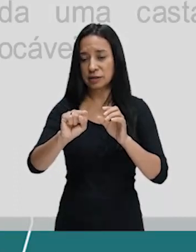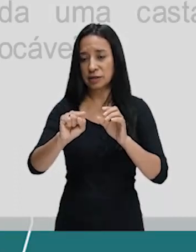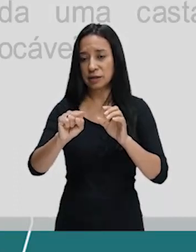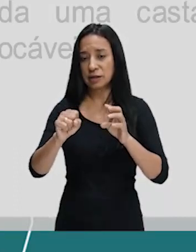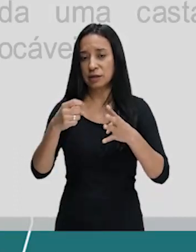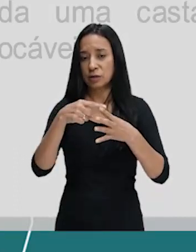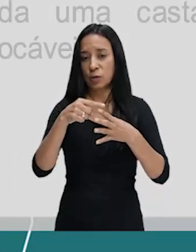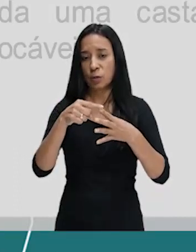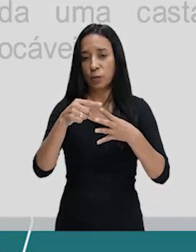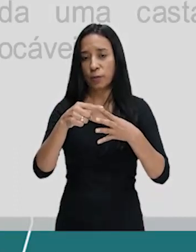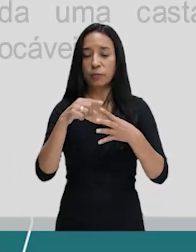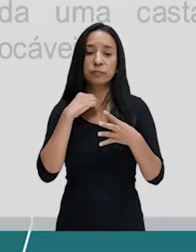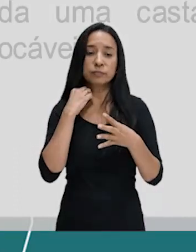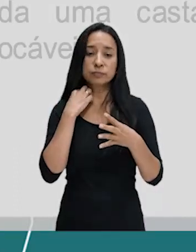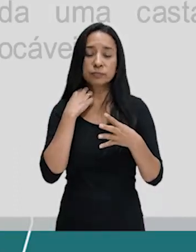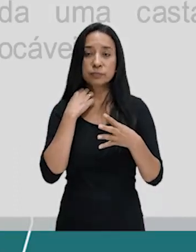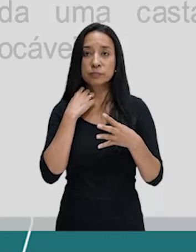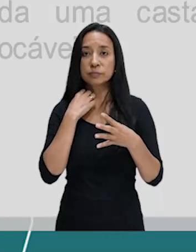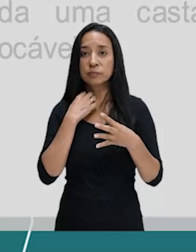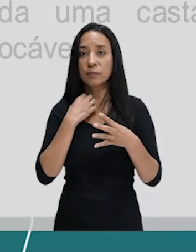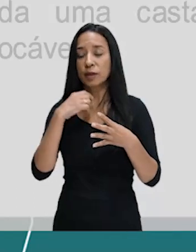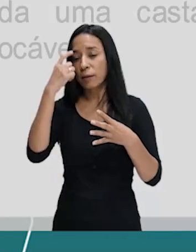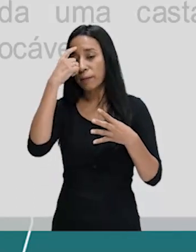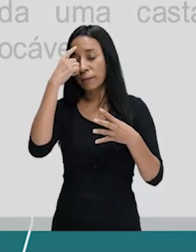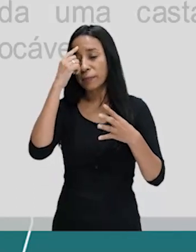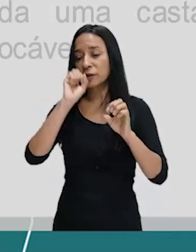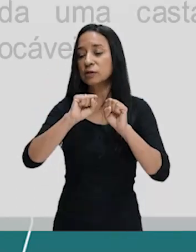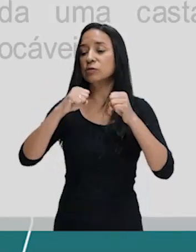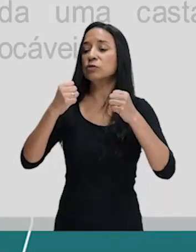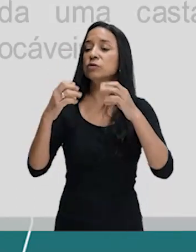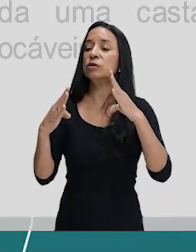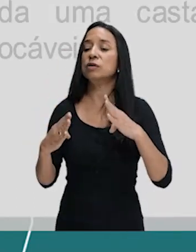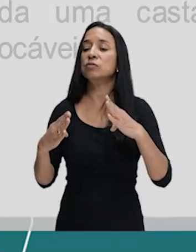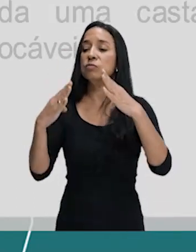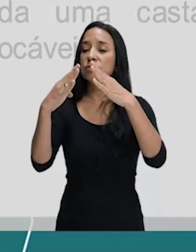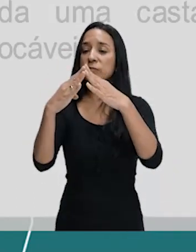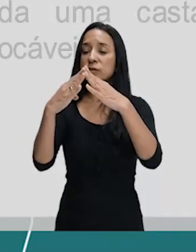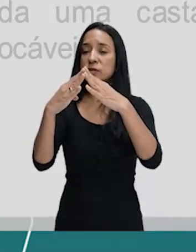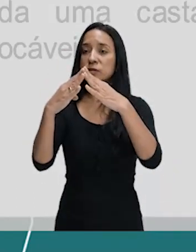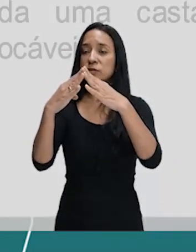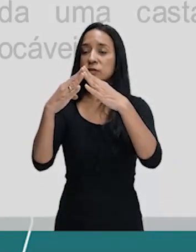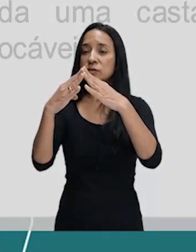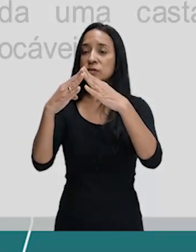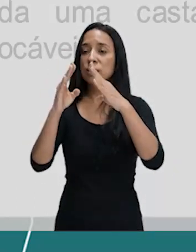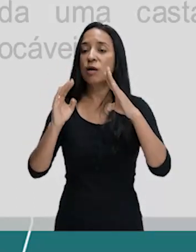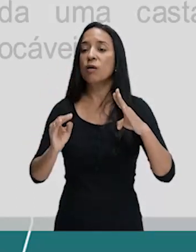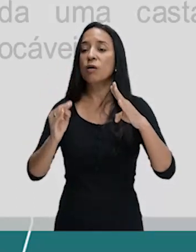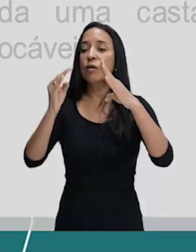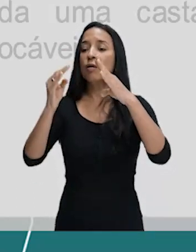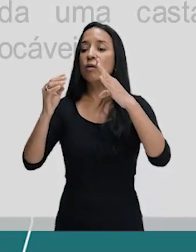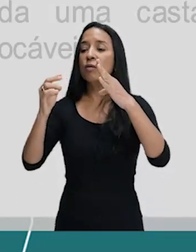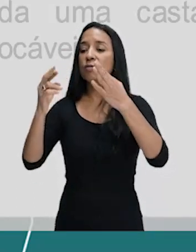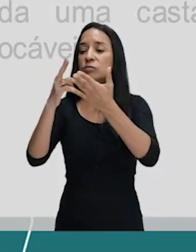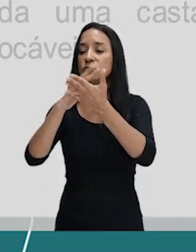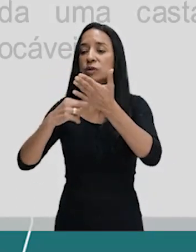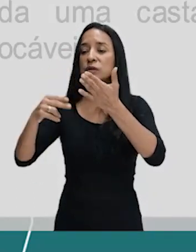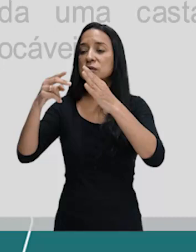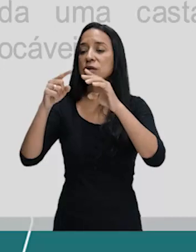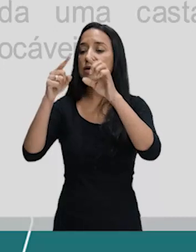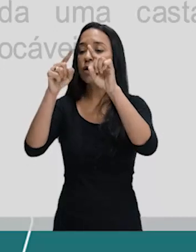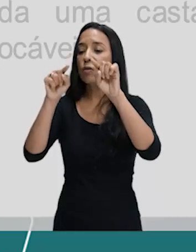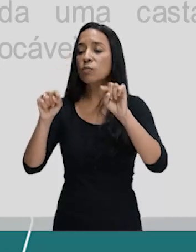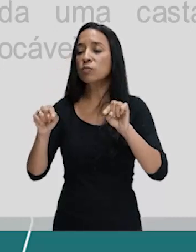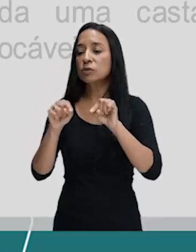Os brahmanes, pensa na sociedade como uma pirâmide, vai. Desenha um triângulo no teu caderno. Lá